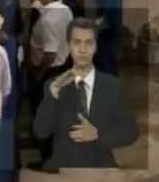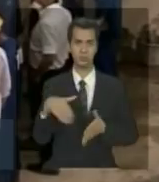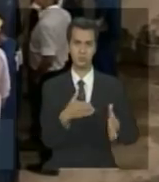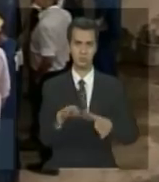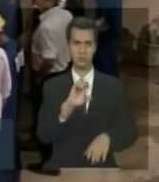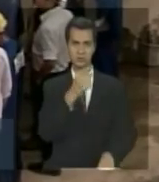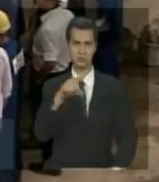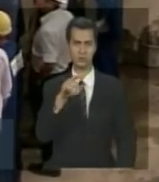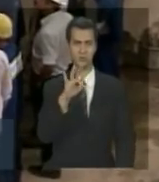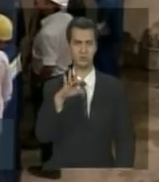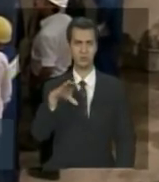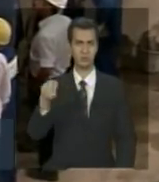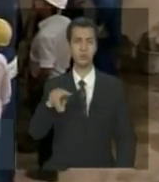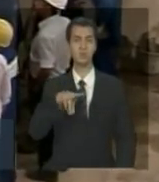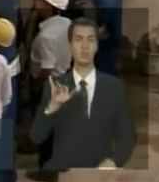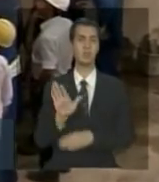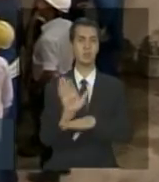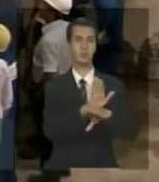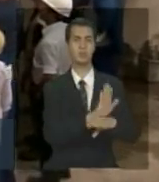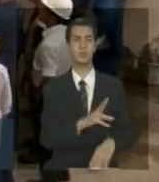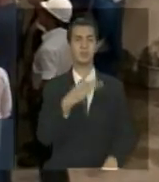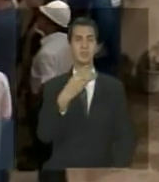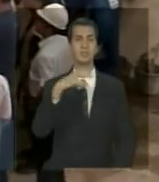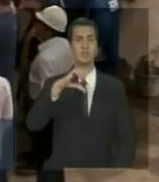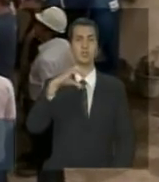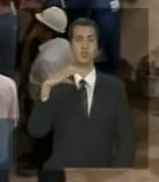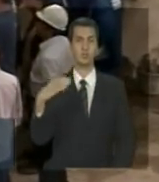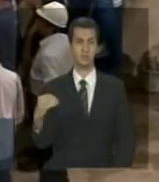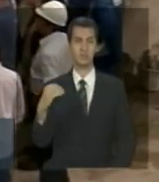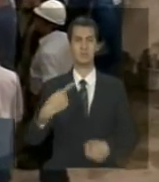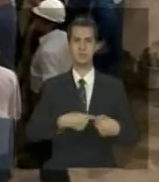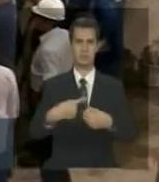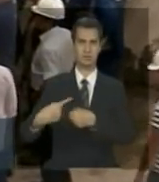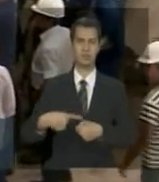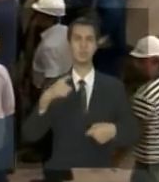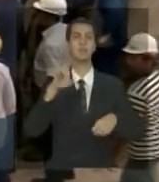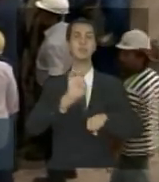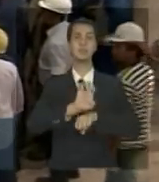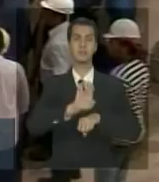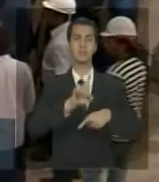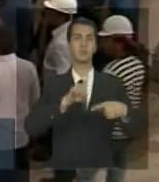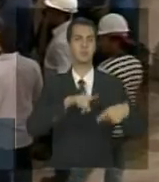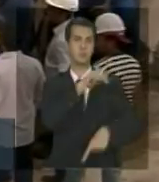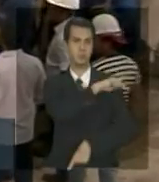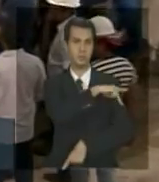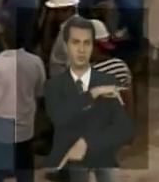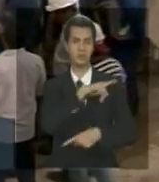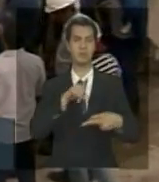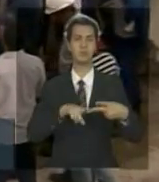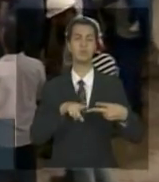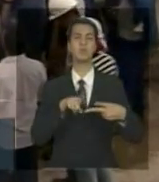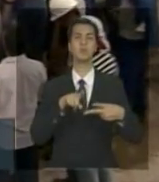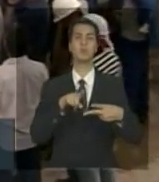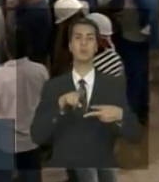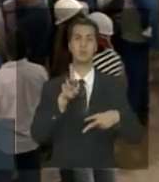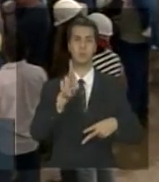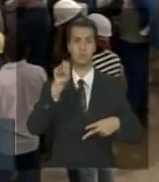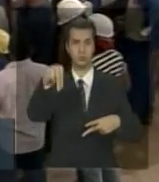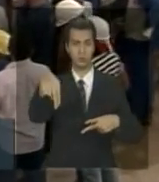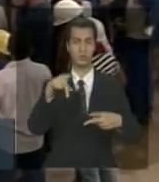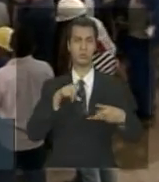vai beneficiar 390 municípios dos estados de Pernambuco, Paraíba, Ceará e Rio Grande do